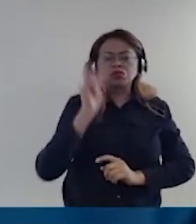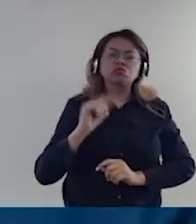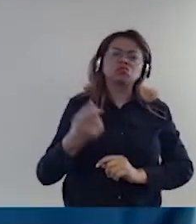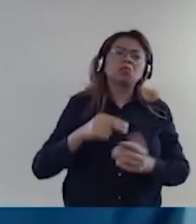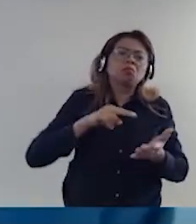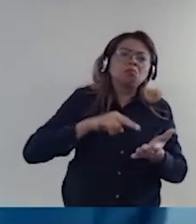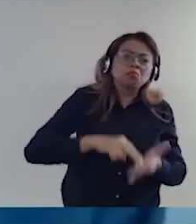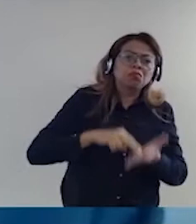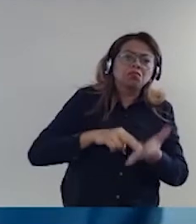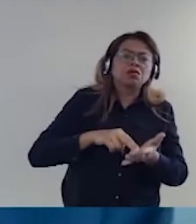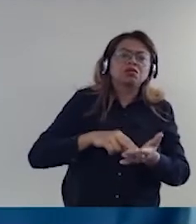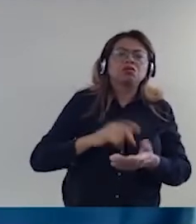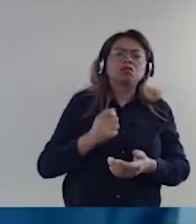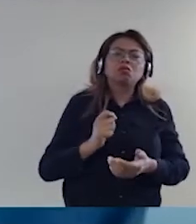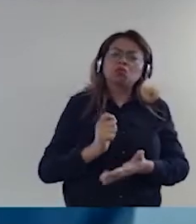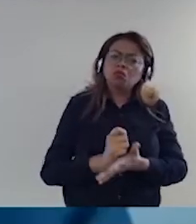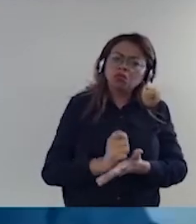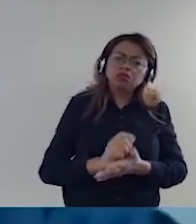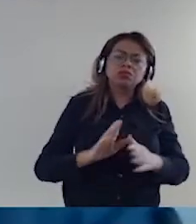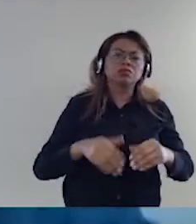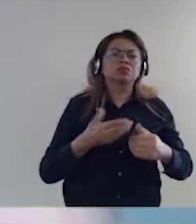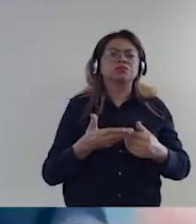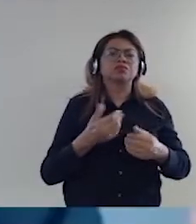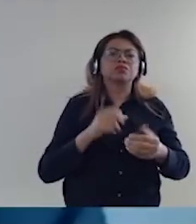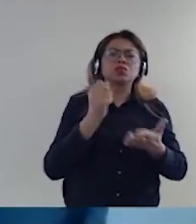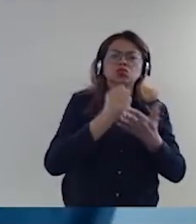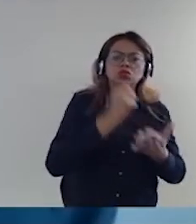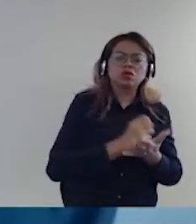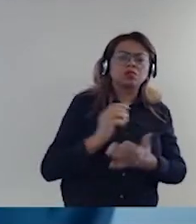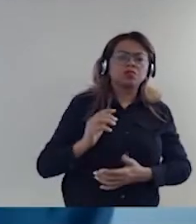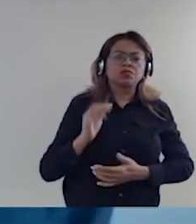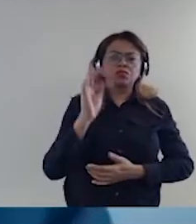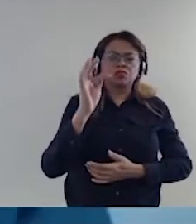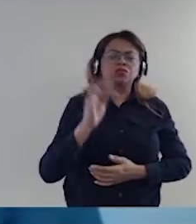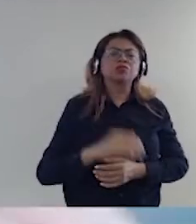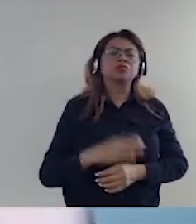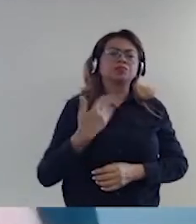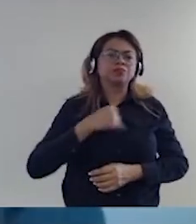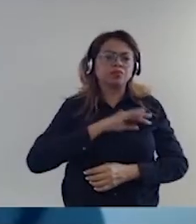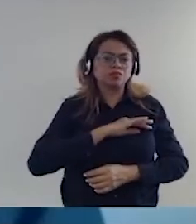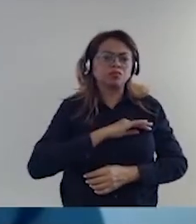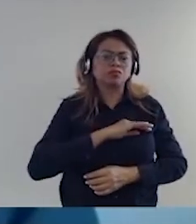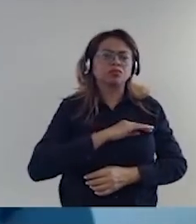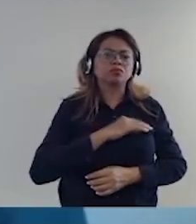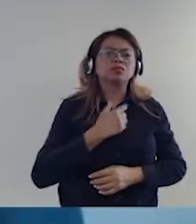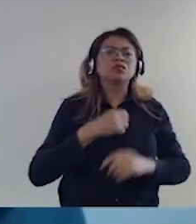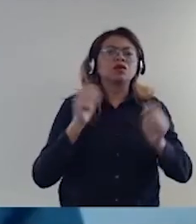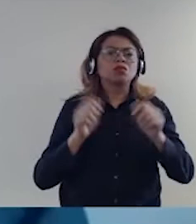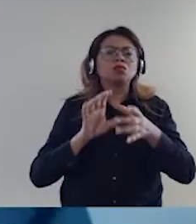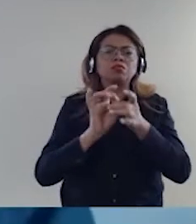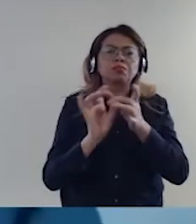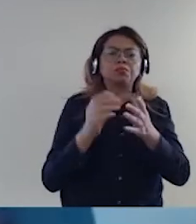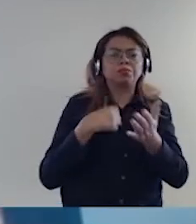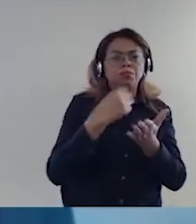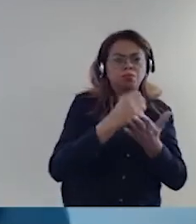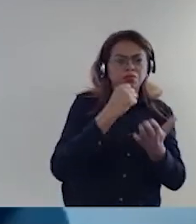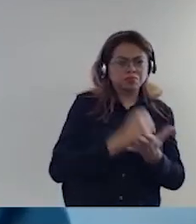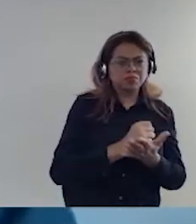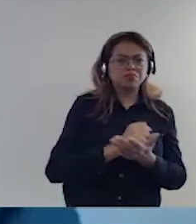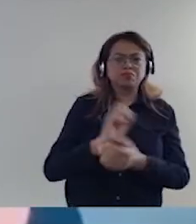os contratos no futuro. Então, em muitas circunstâncias, se manteve um contrato